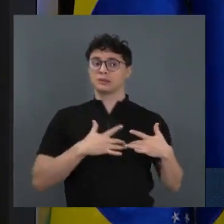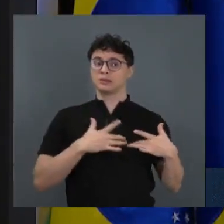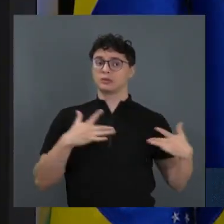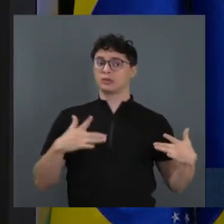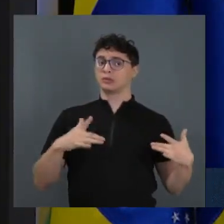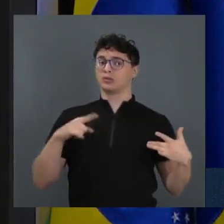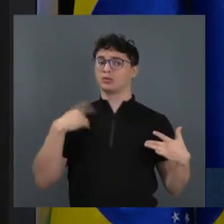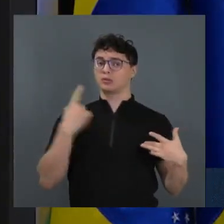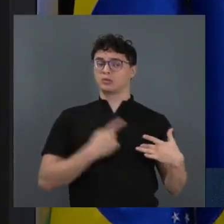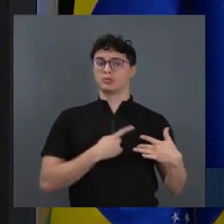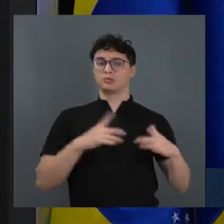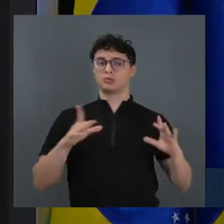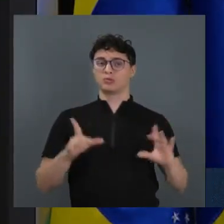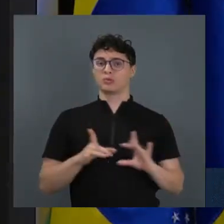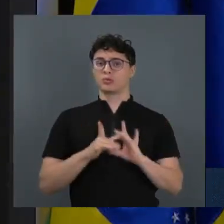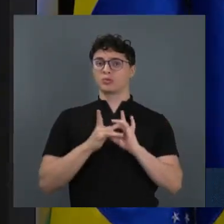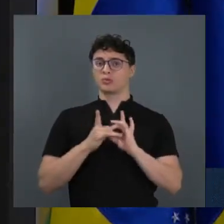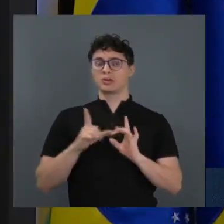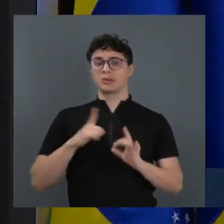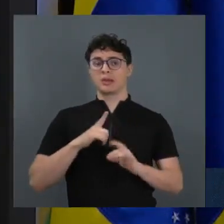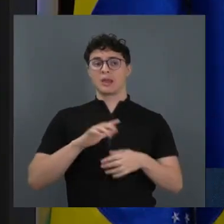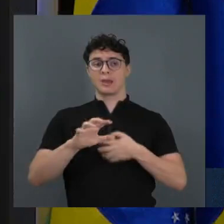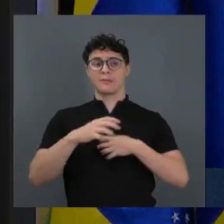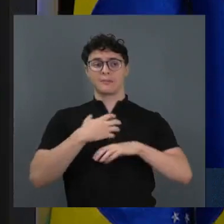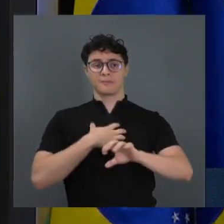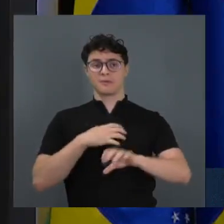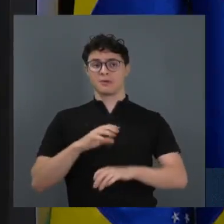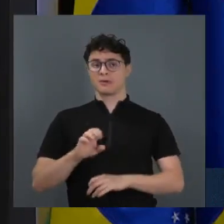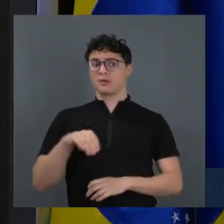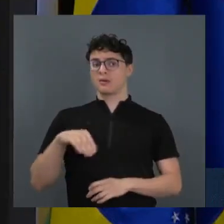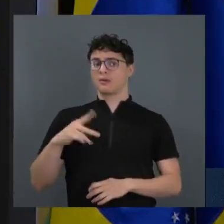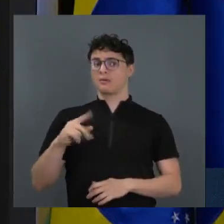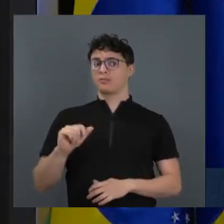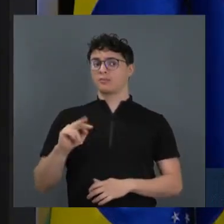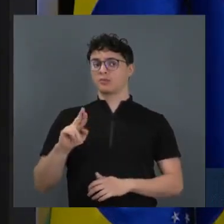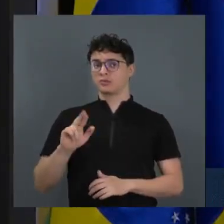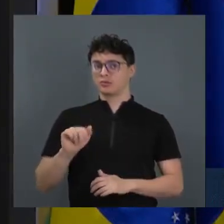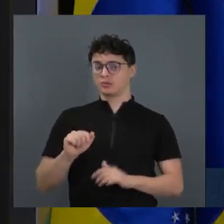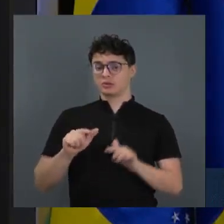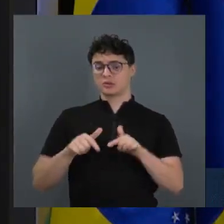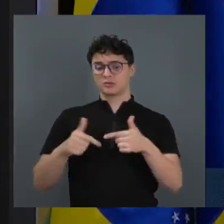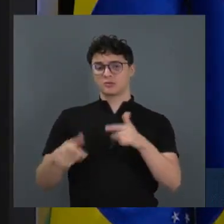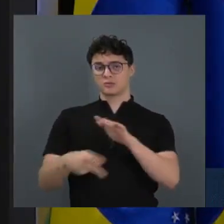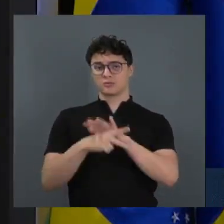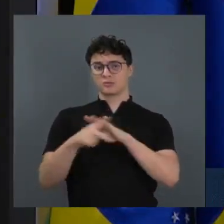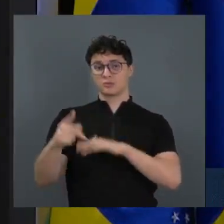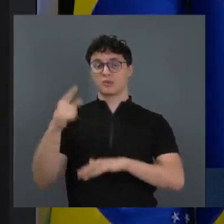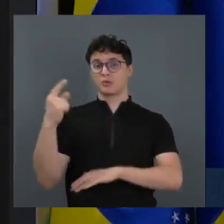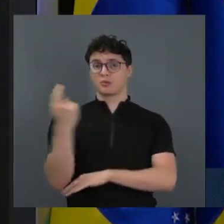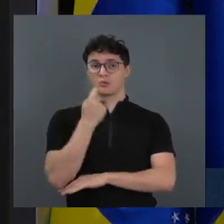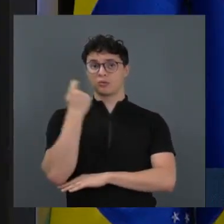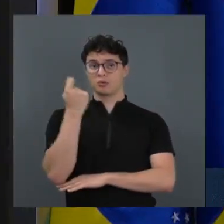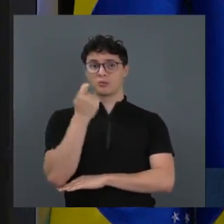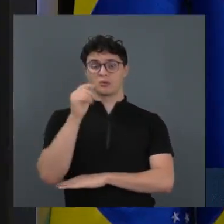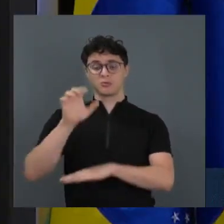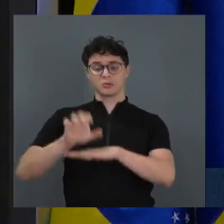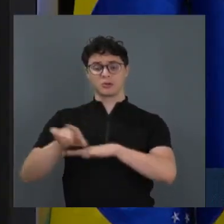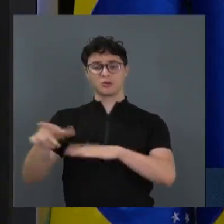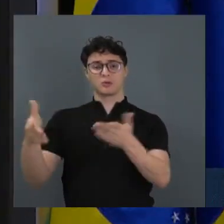de compaixão, de empatia, de ação para o Rio Grande do Sul, um estado